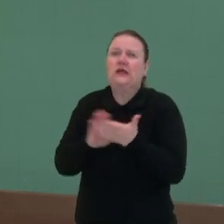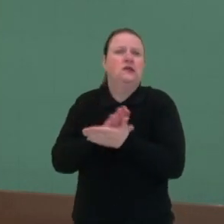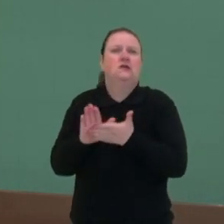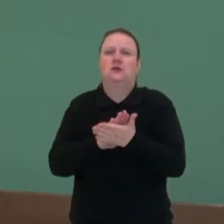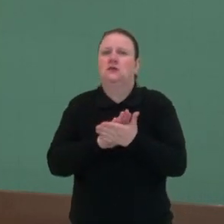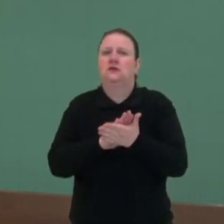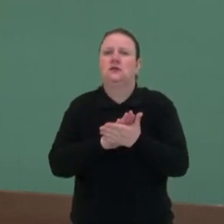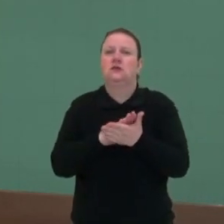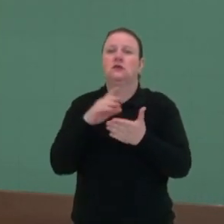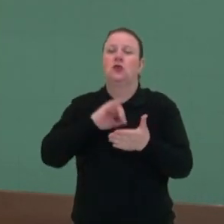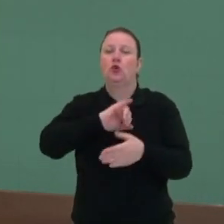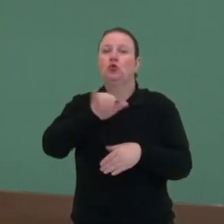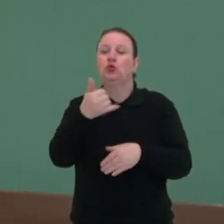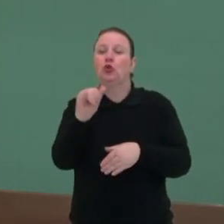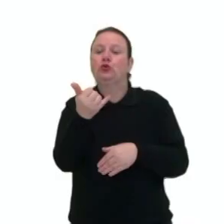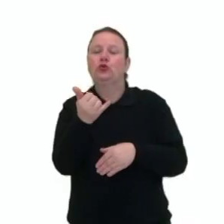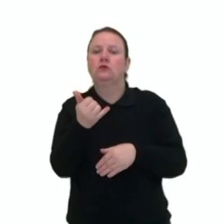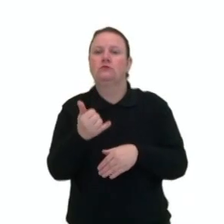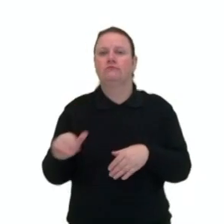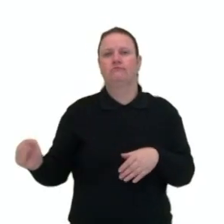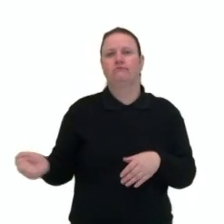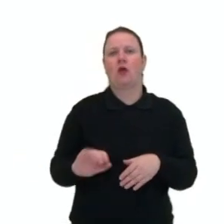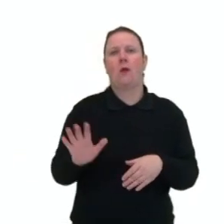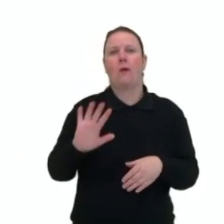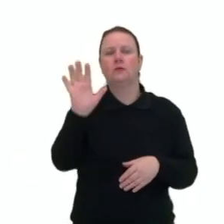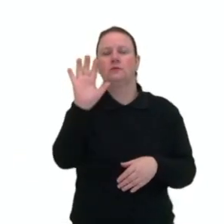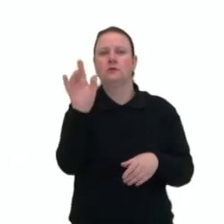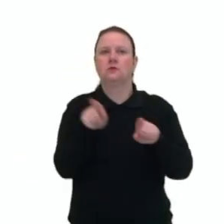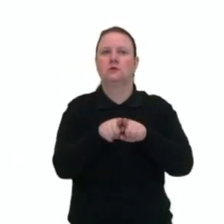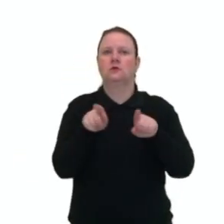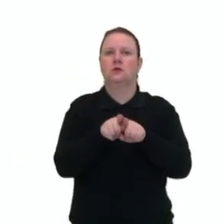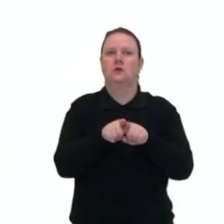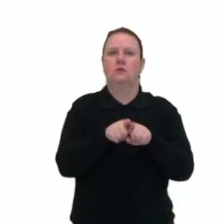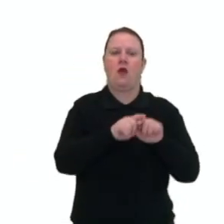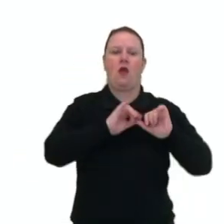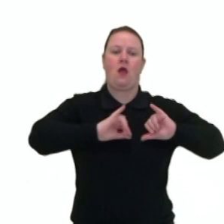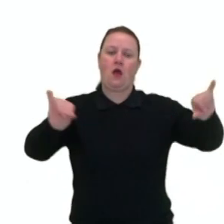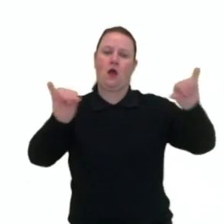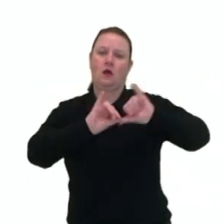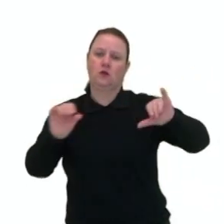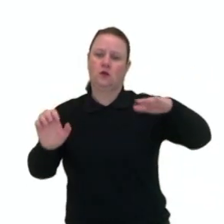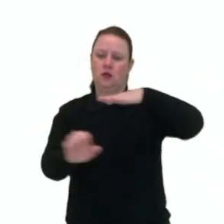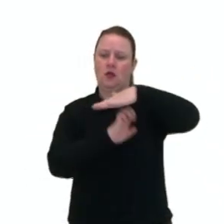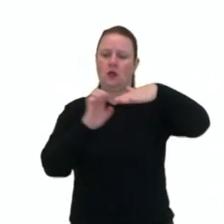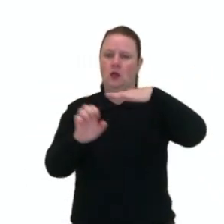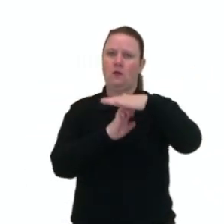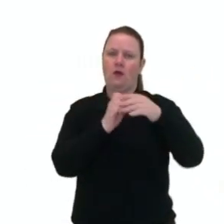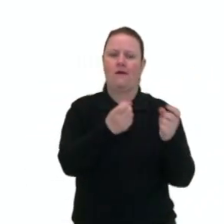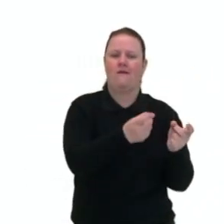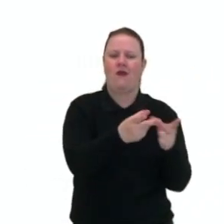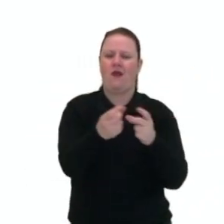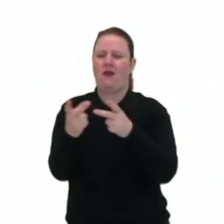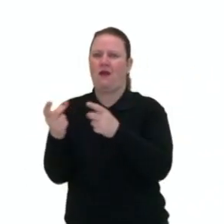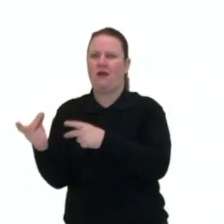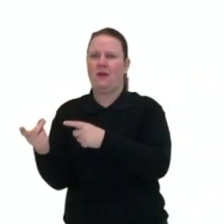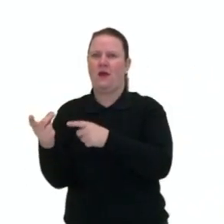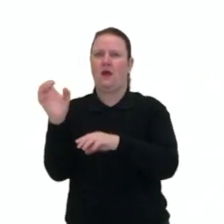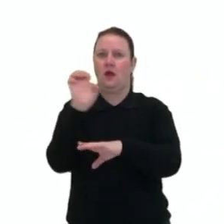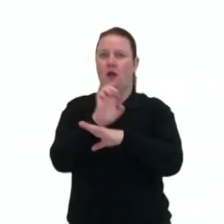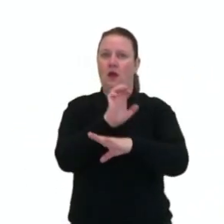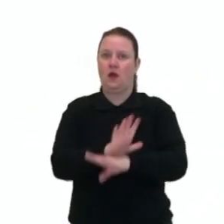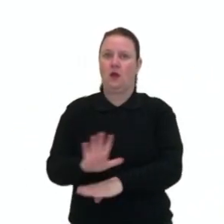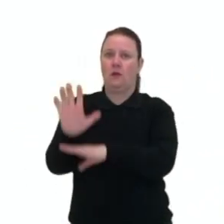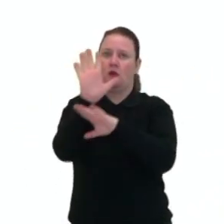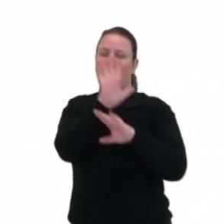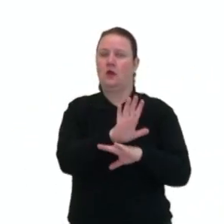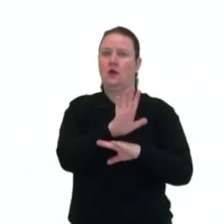de reduzir o consumo no Brasil. Iniciou a privatização de empresas estatais, vender empresas do governo. E